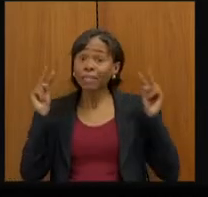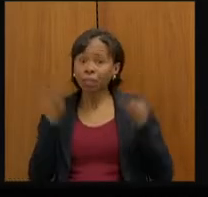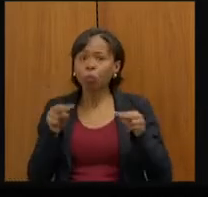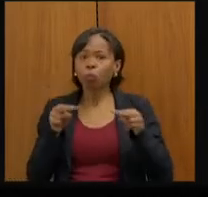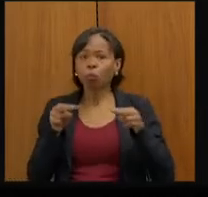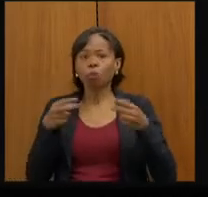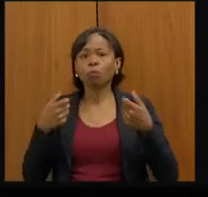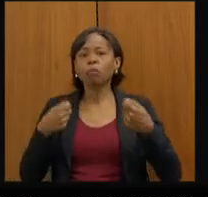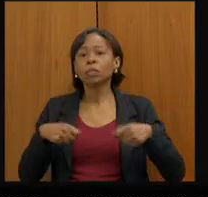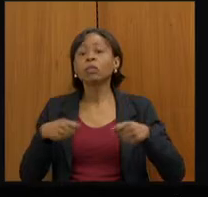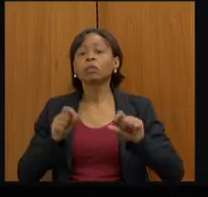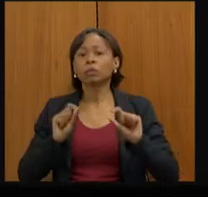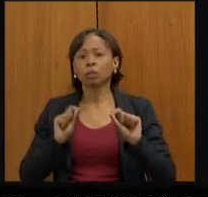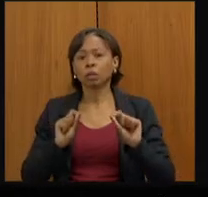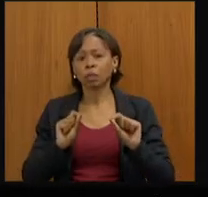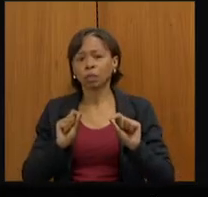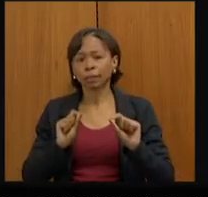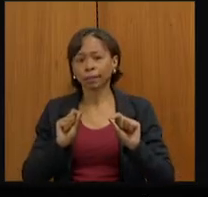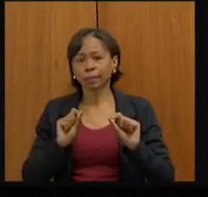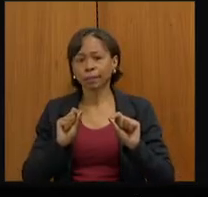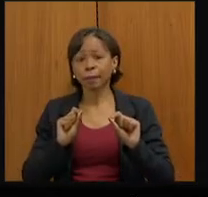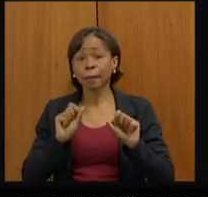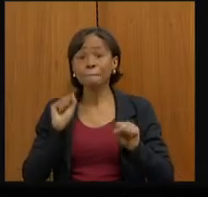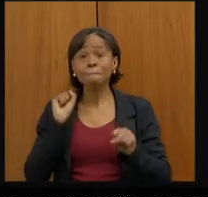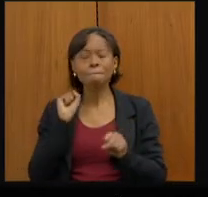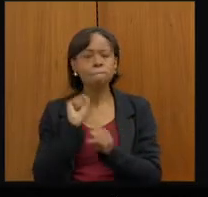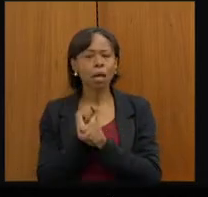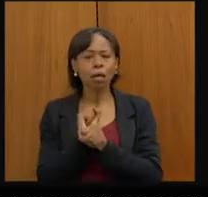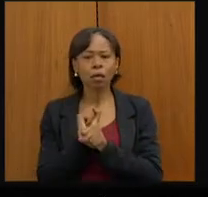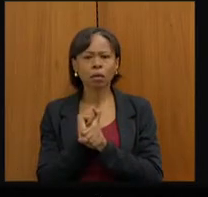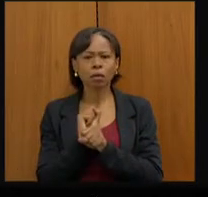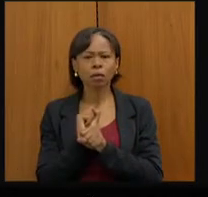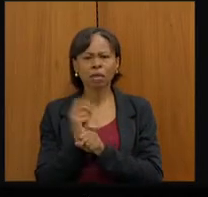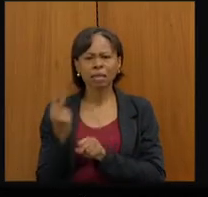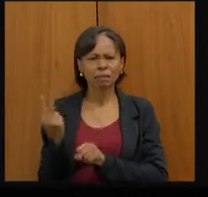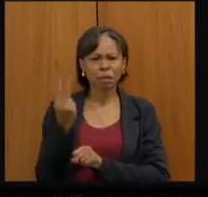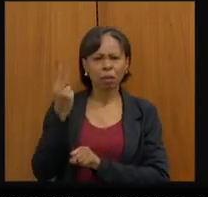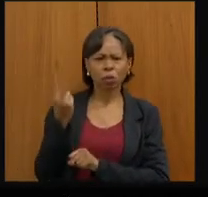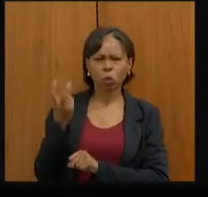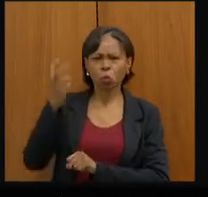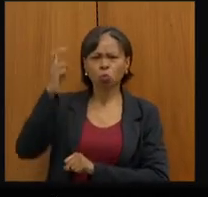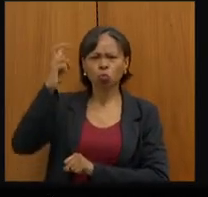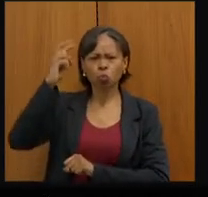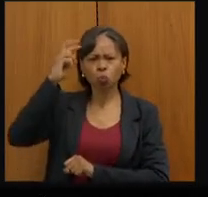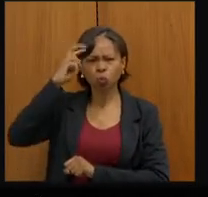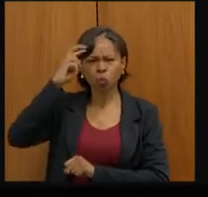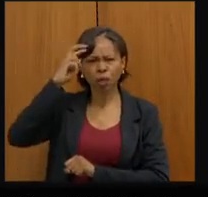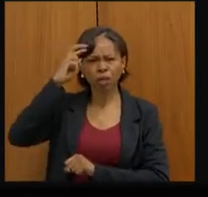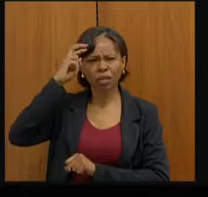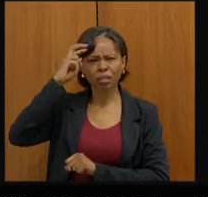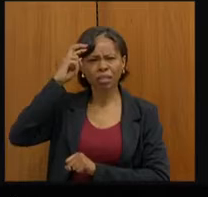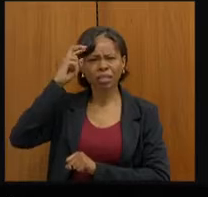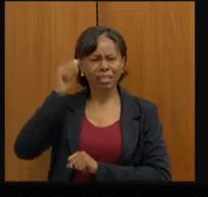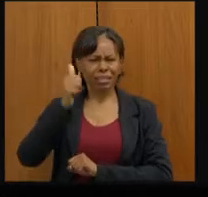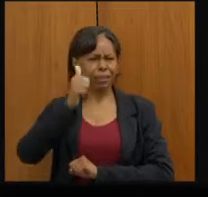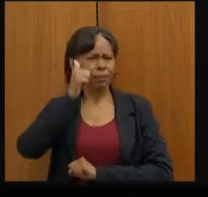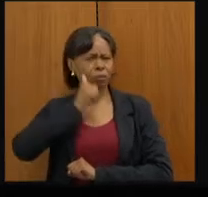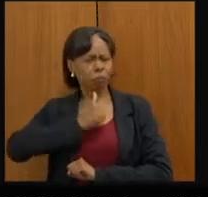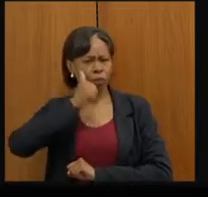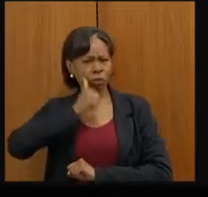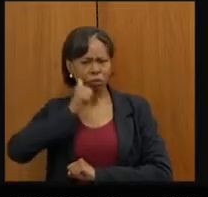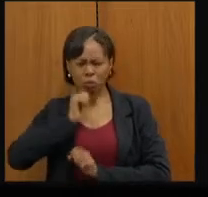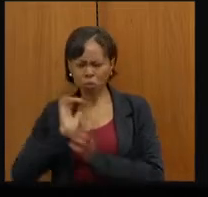ter realmente cultura com esses valores culturais é que submetem as mulheres